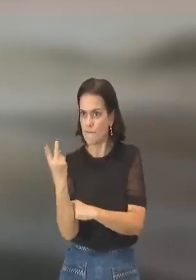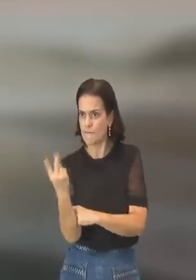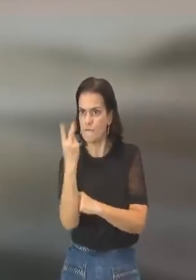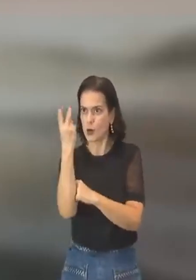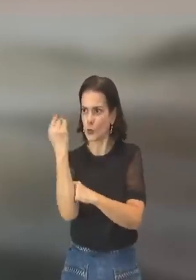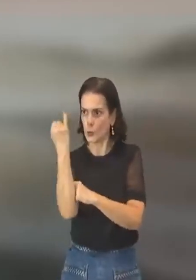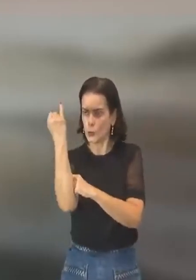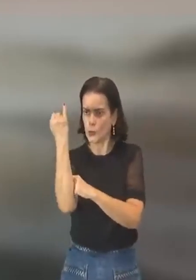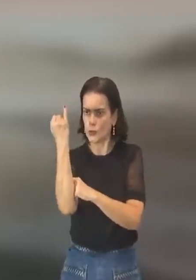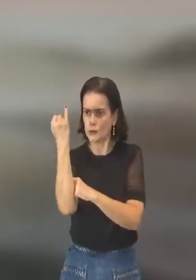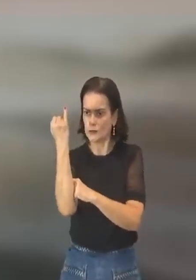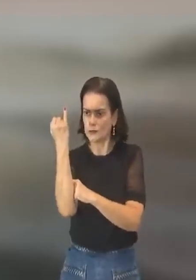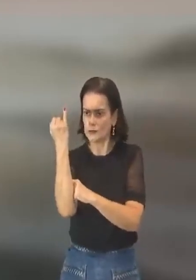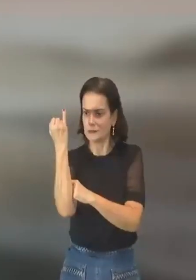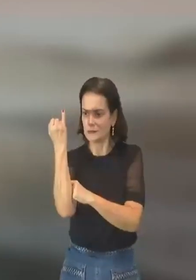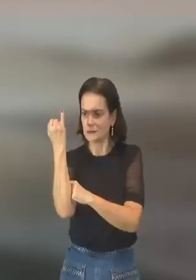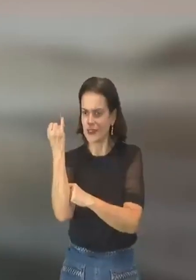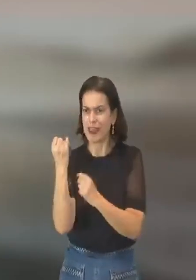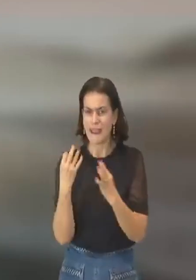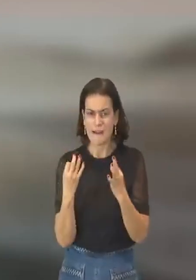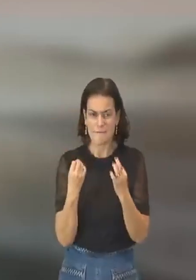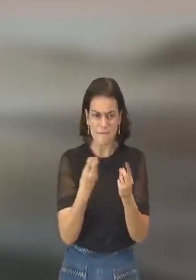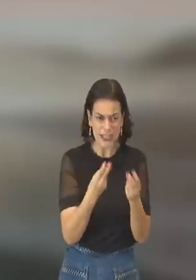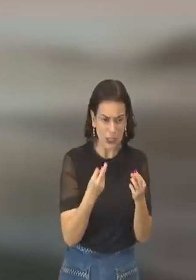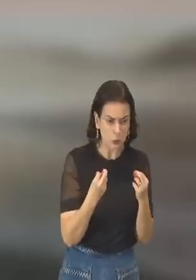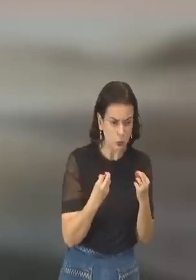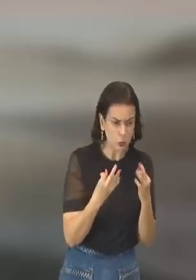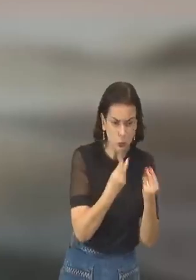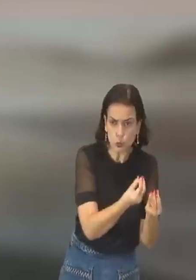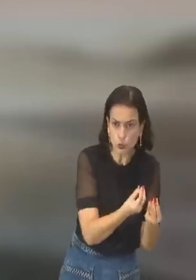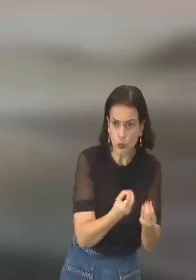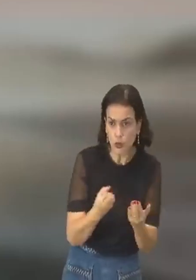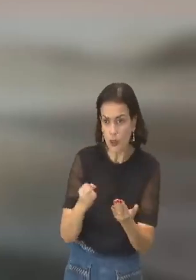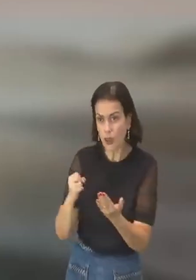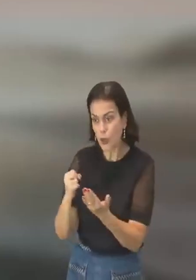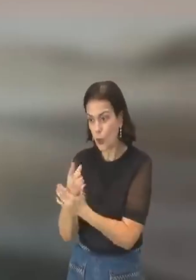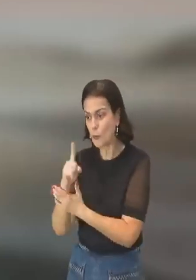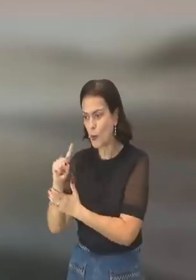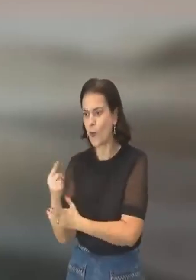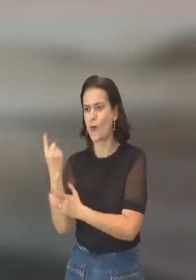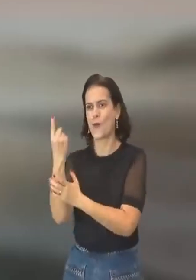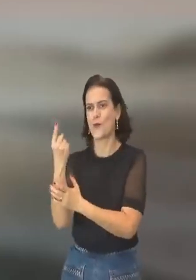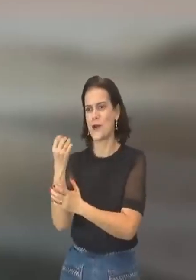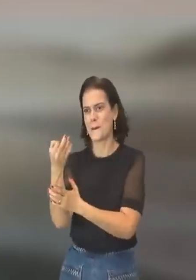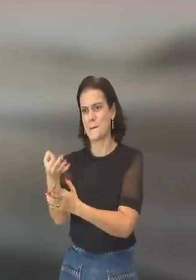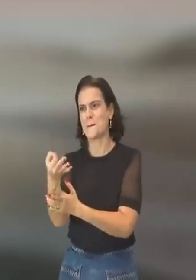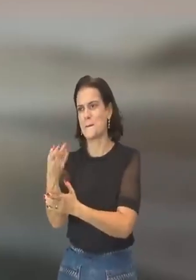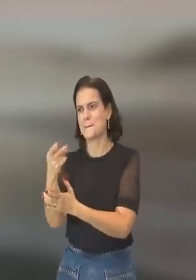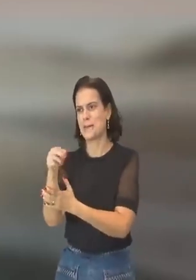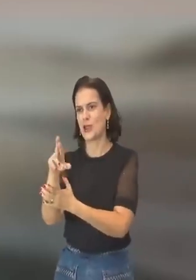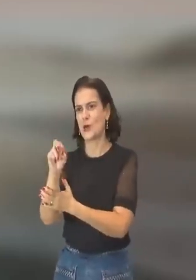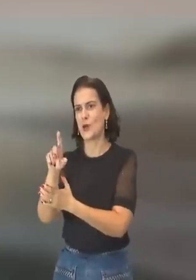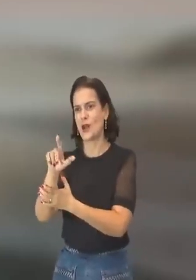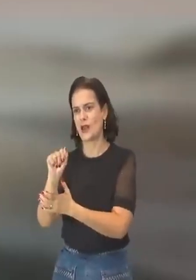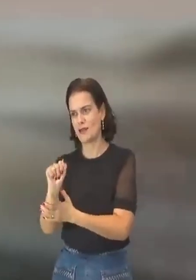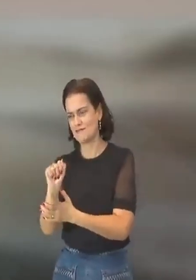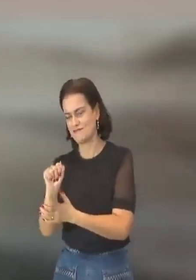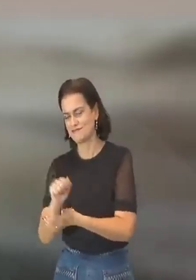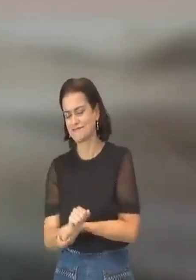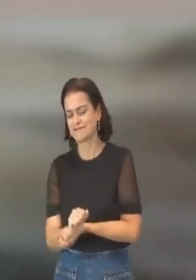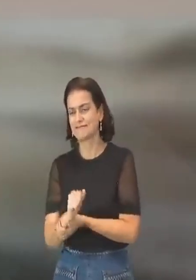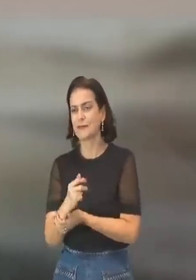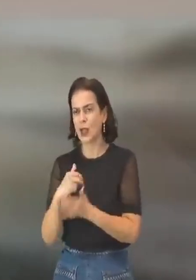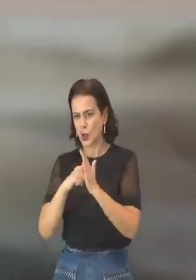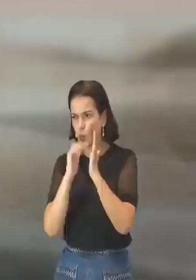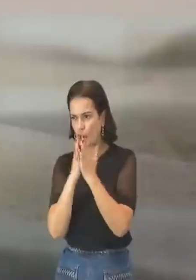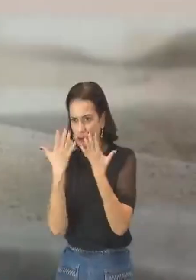valor, ele foi, vendeu tudo o que tinha e comprou a pérola. Feche os seus olhos, vamos clamar